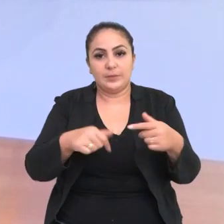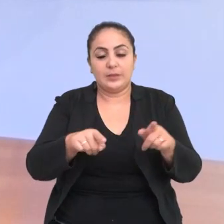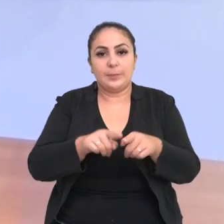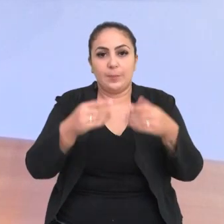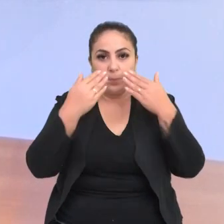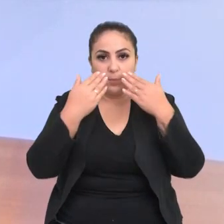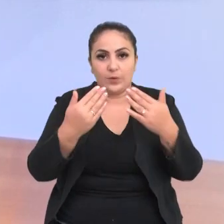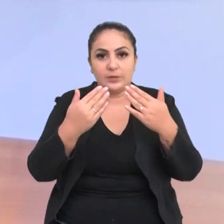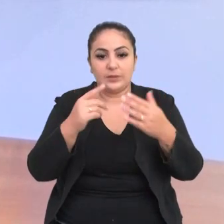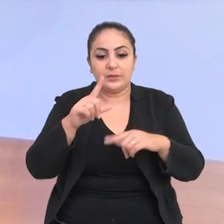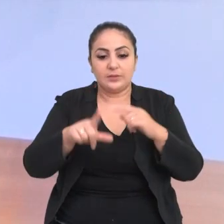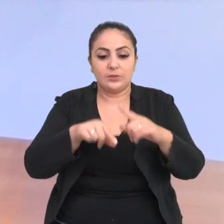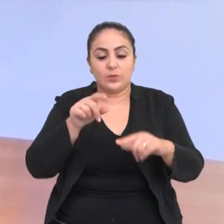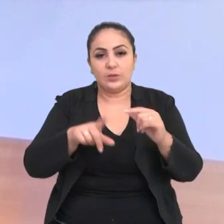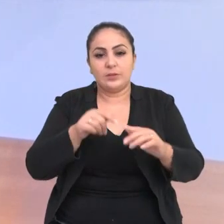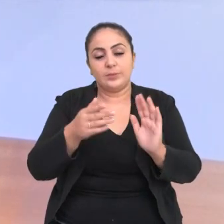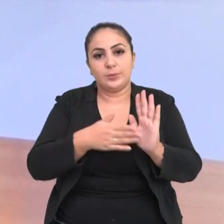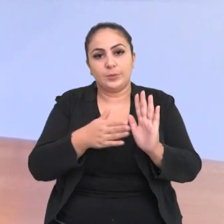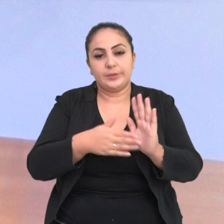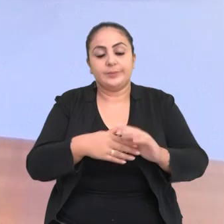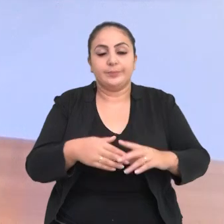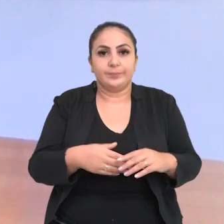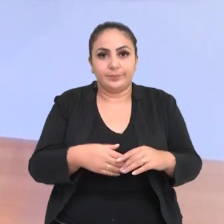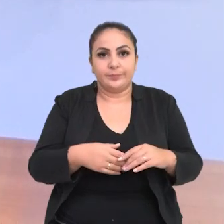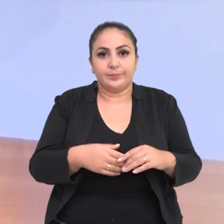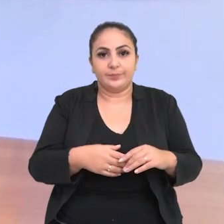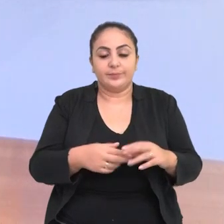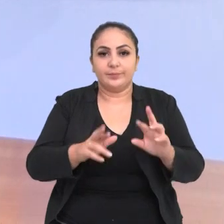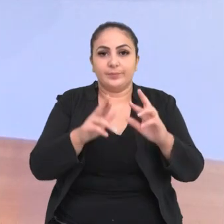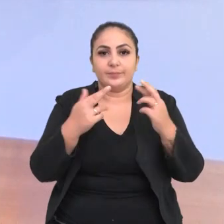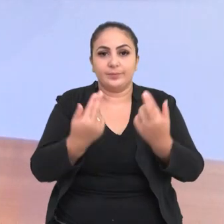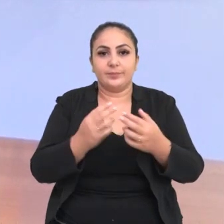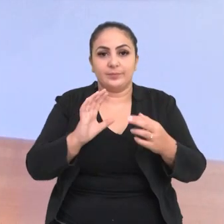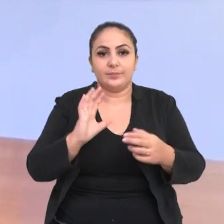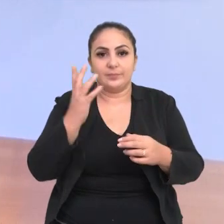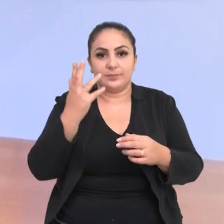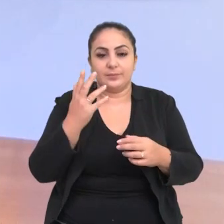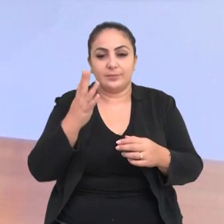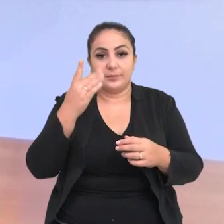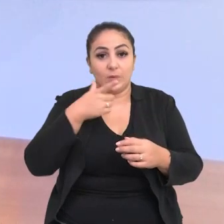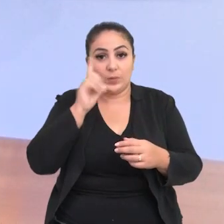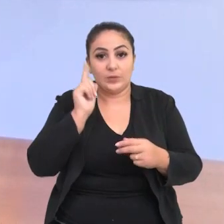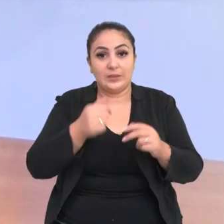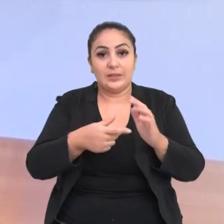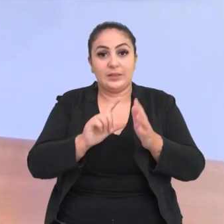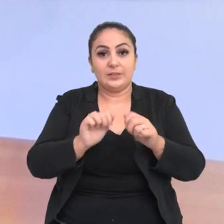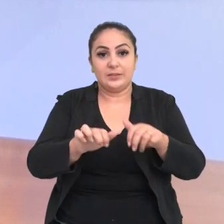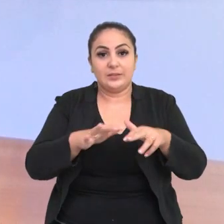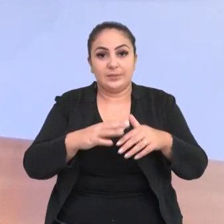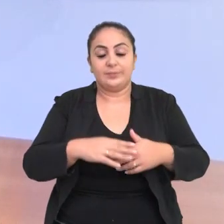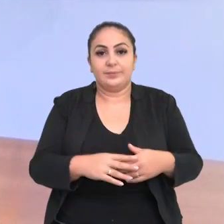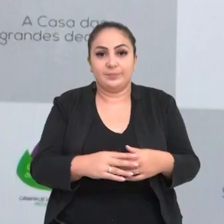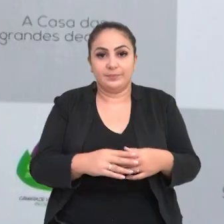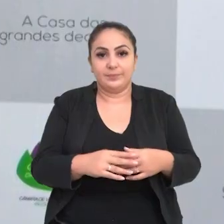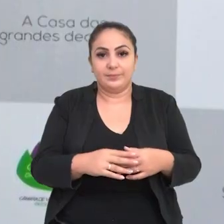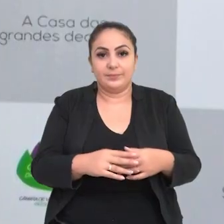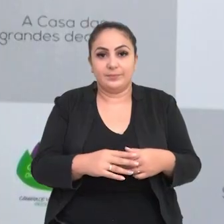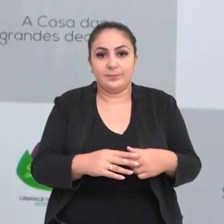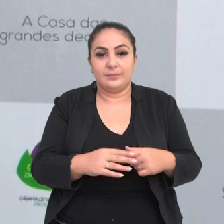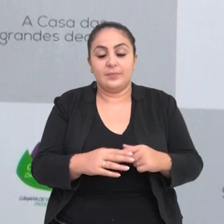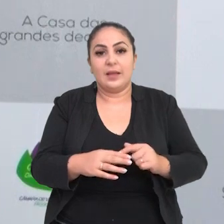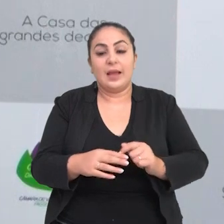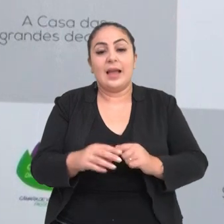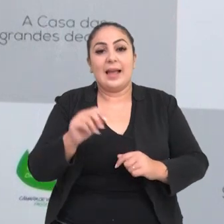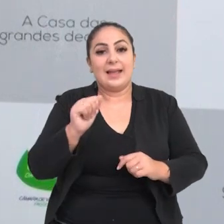e apresentar alterações na proposta. Uma reunião aconteceu ontem, antes da sessão plenária. A